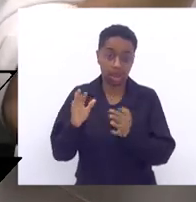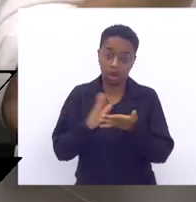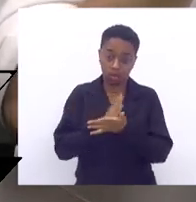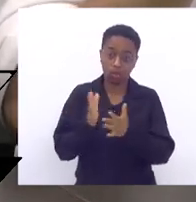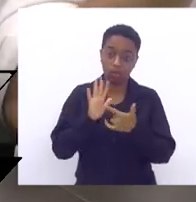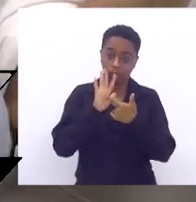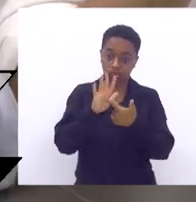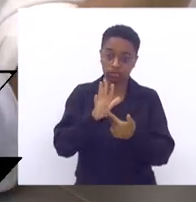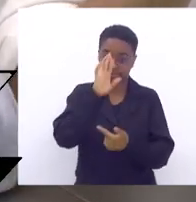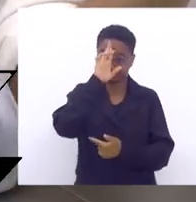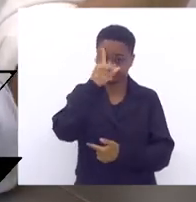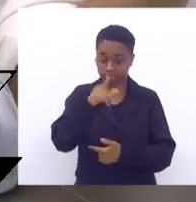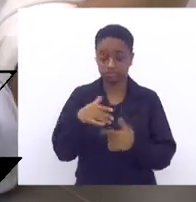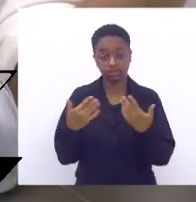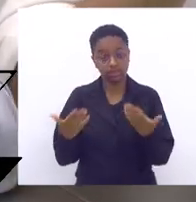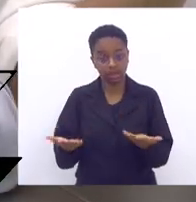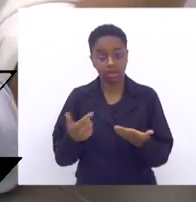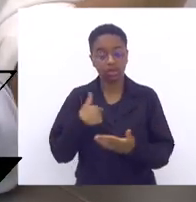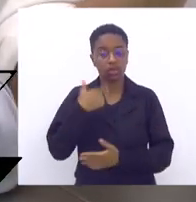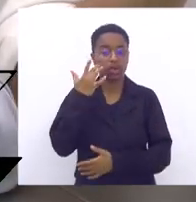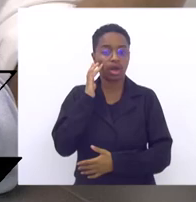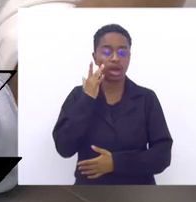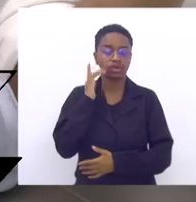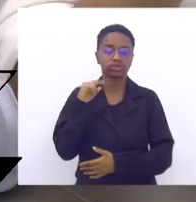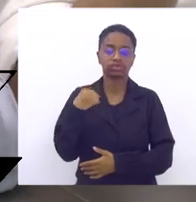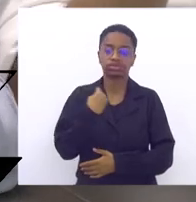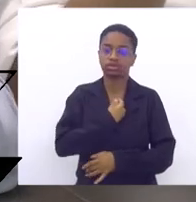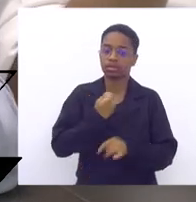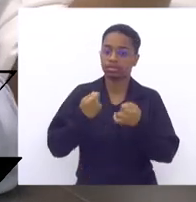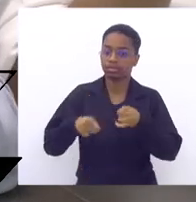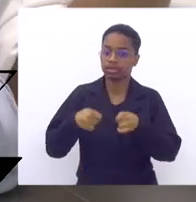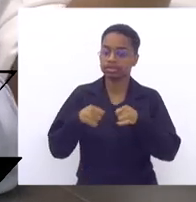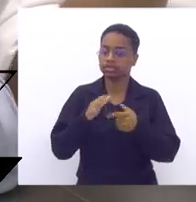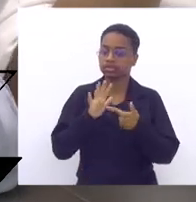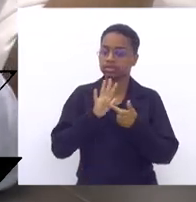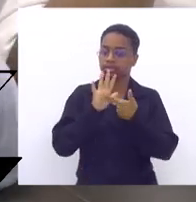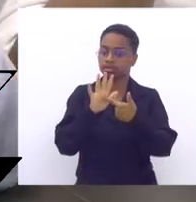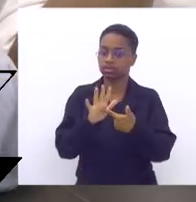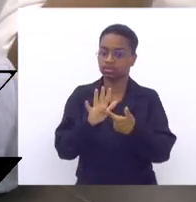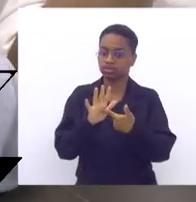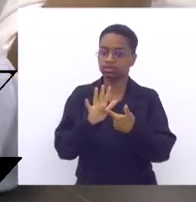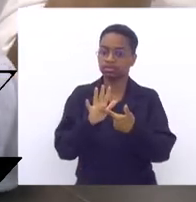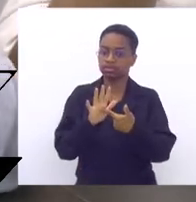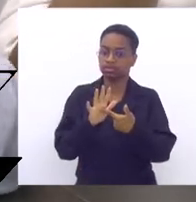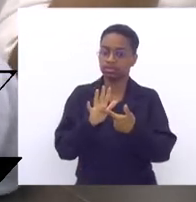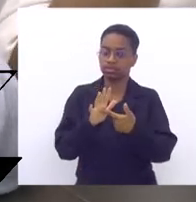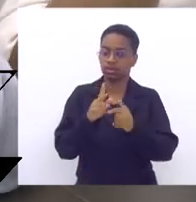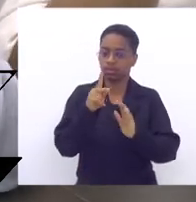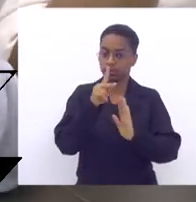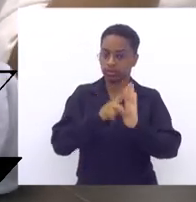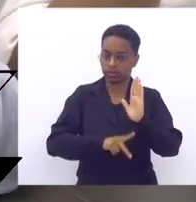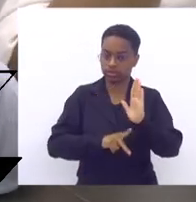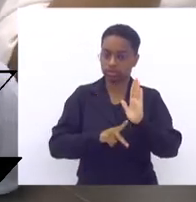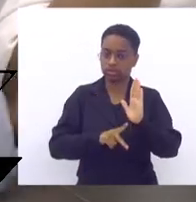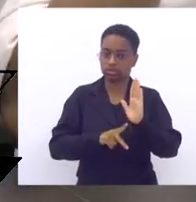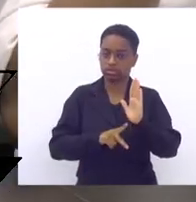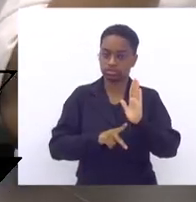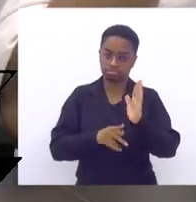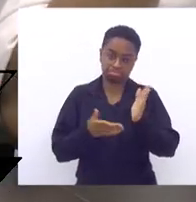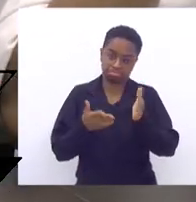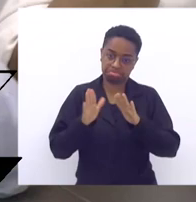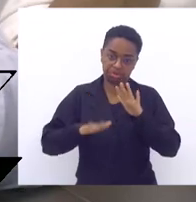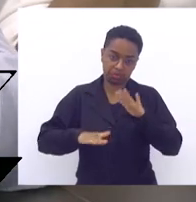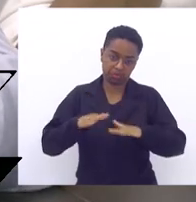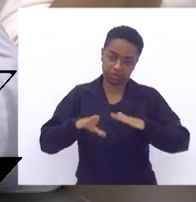errôneas. Então, eu acho que a gente deveria mencionar no projeto, através talvez de alguma